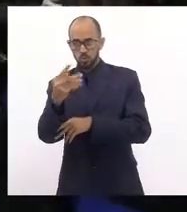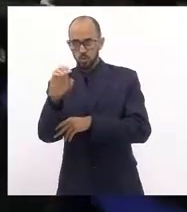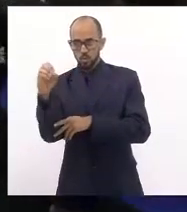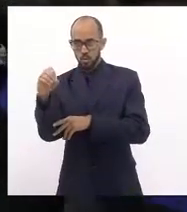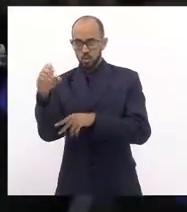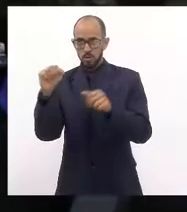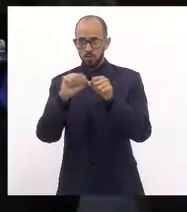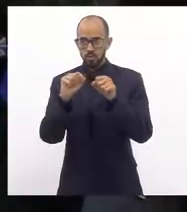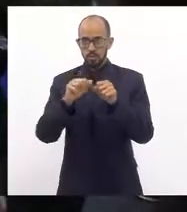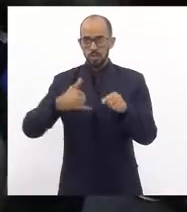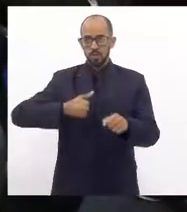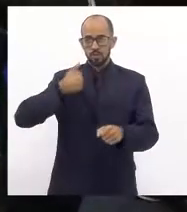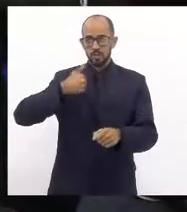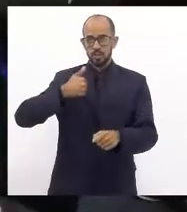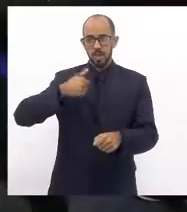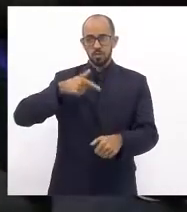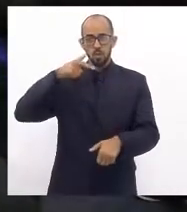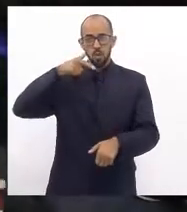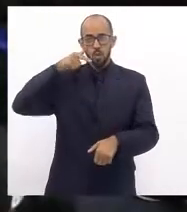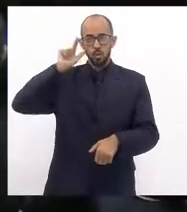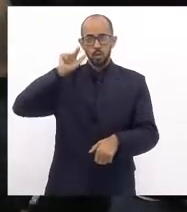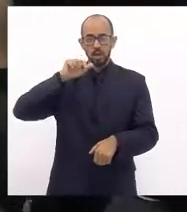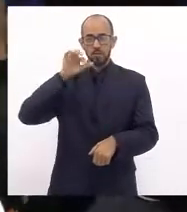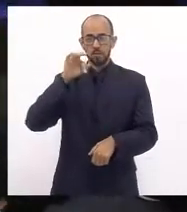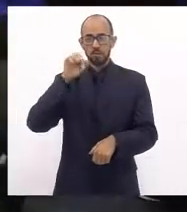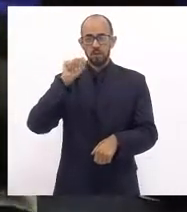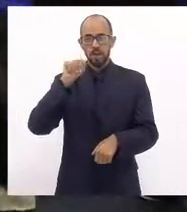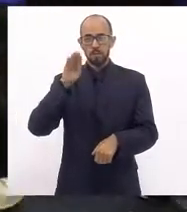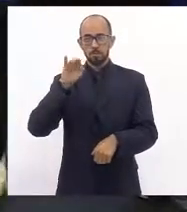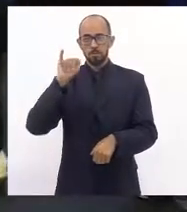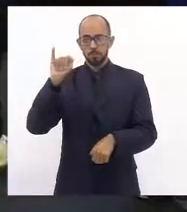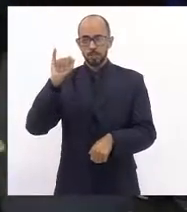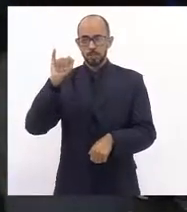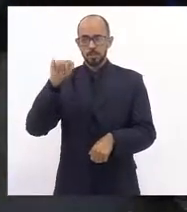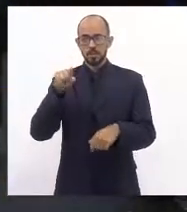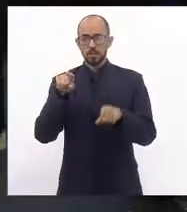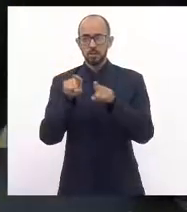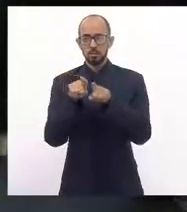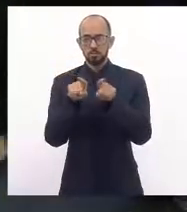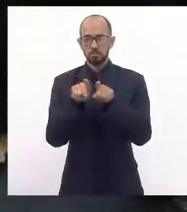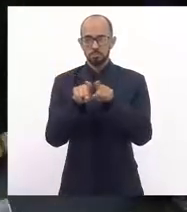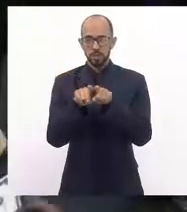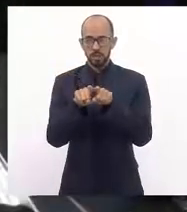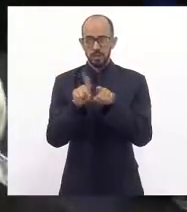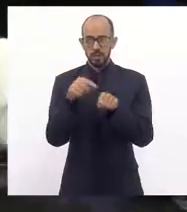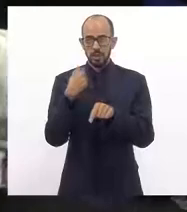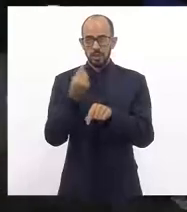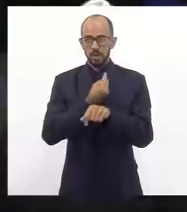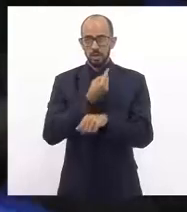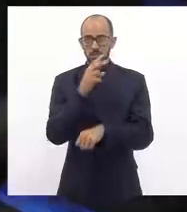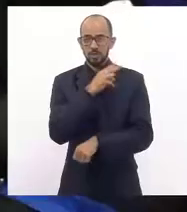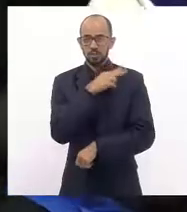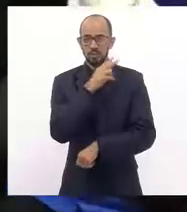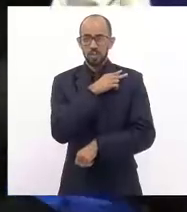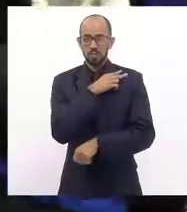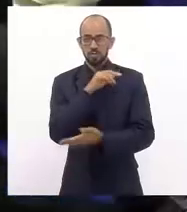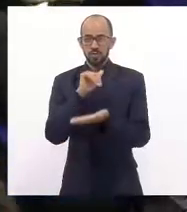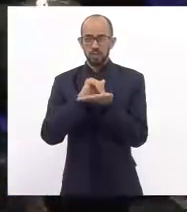que é o nosso secretário da mesa. A Fabi, que é a nossa chefe de